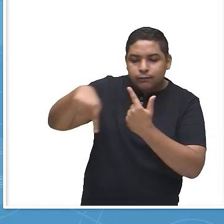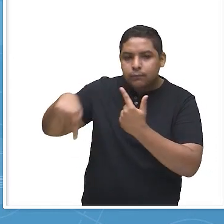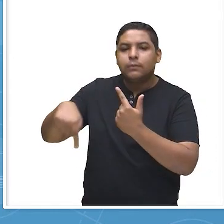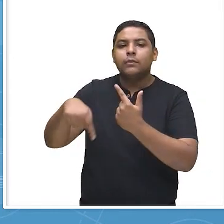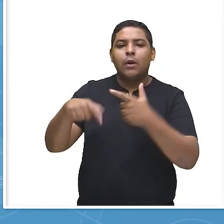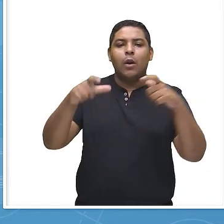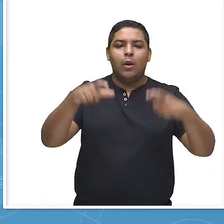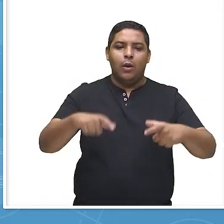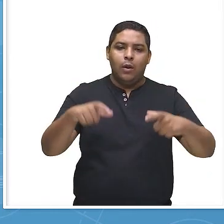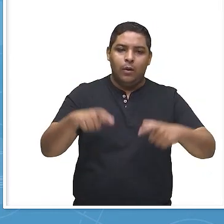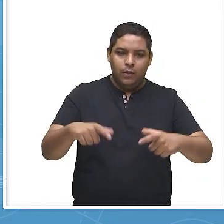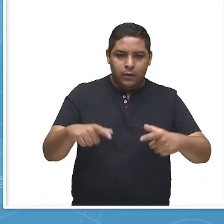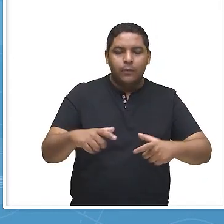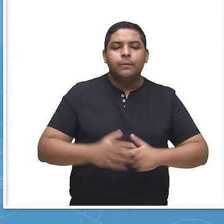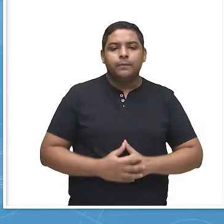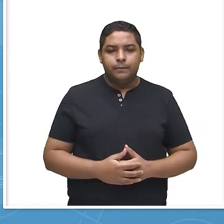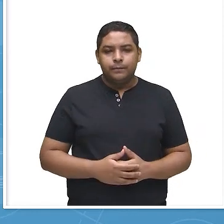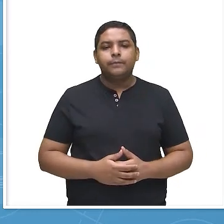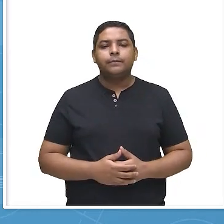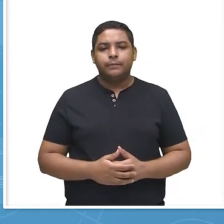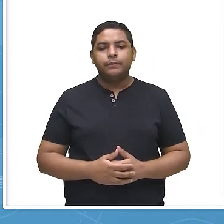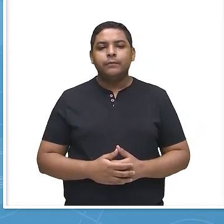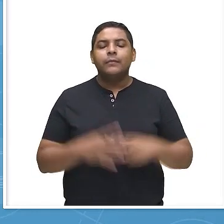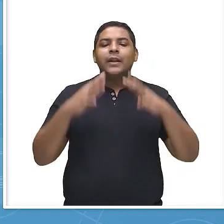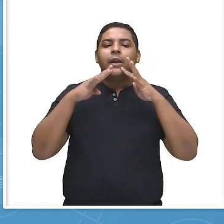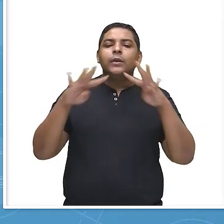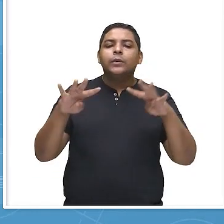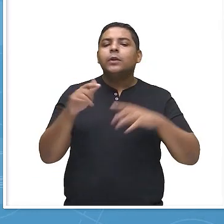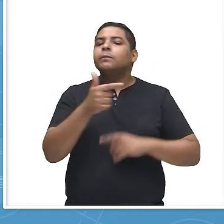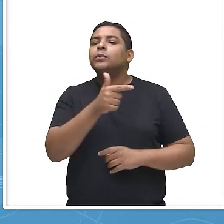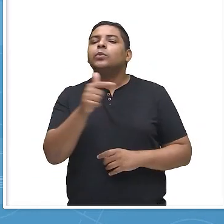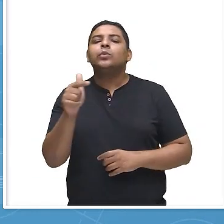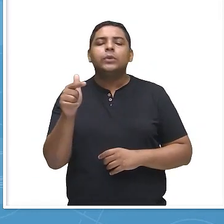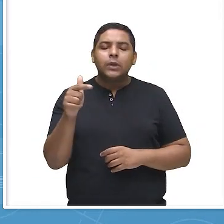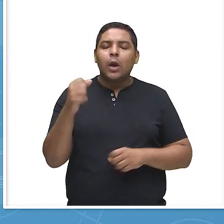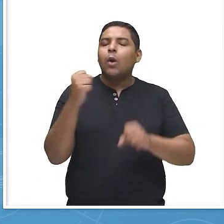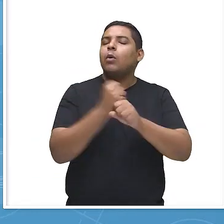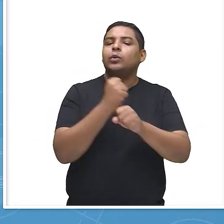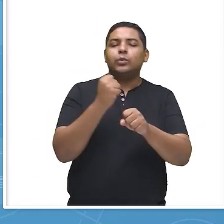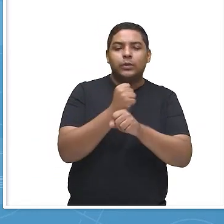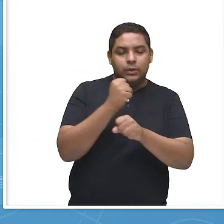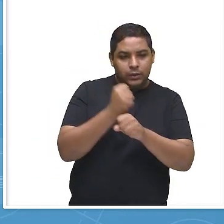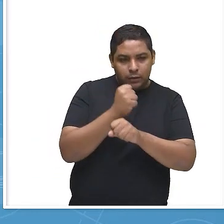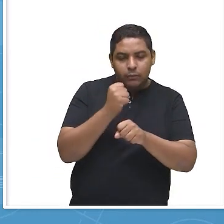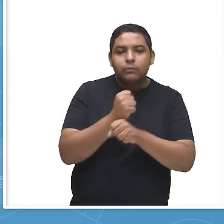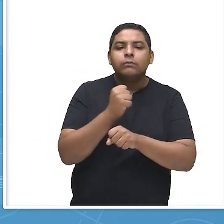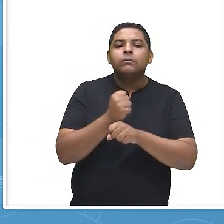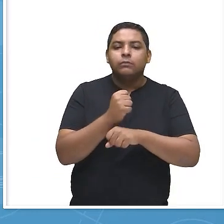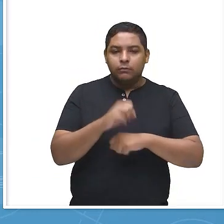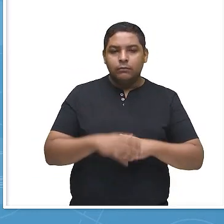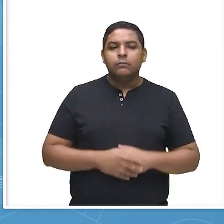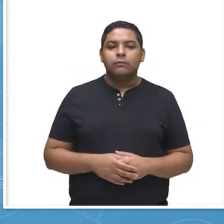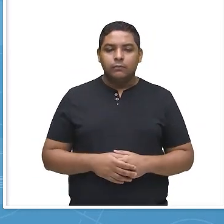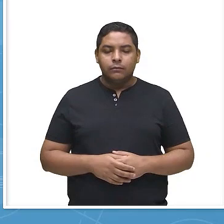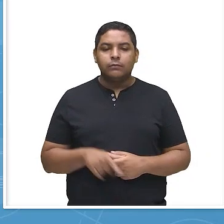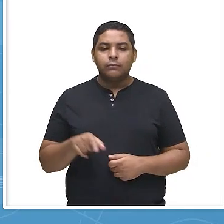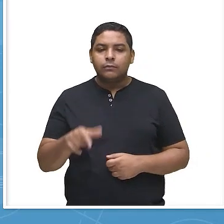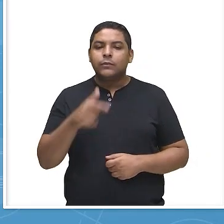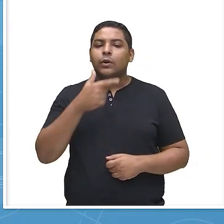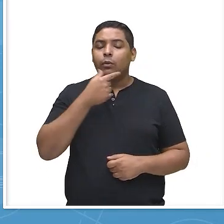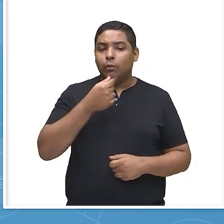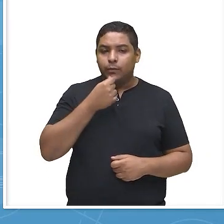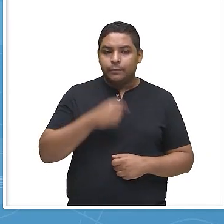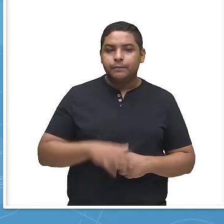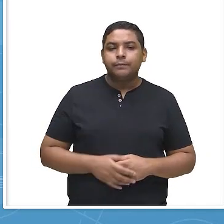localizada. Na paisagem natural, nós não temos a ação do homem, de interferência naquele lugar. Ainda